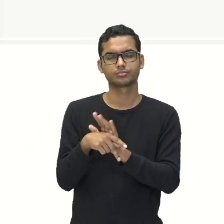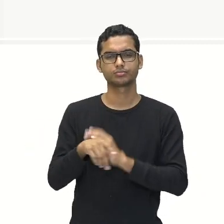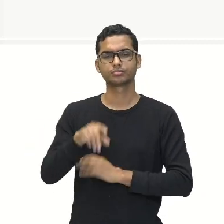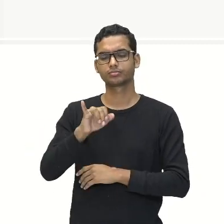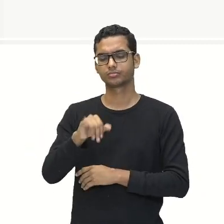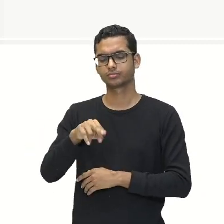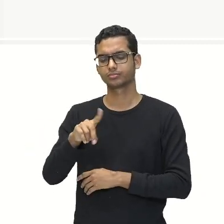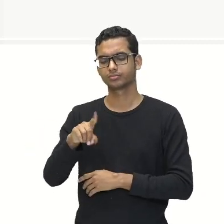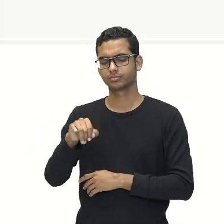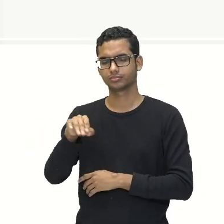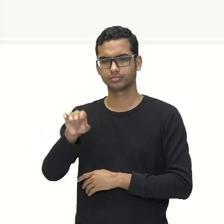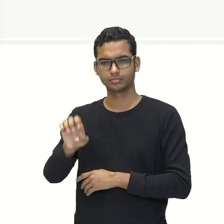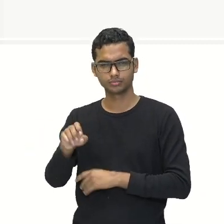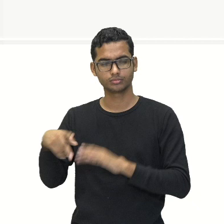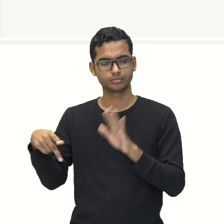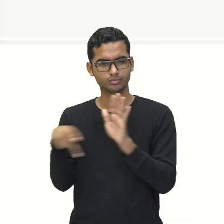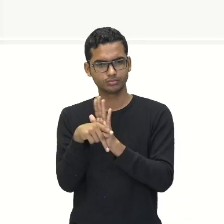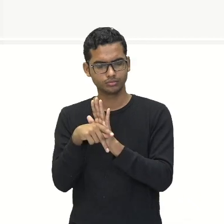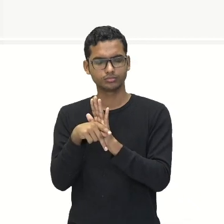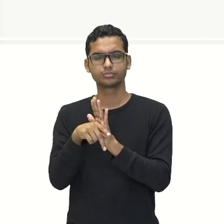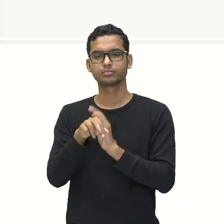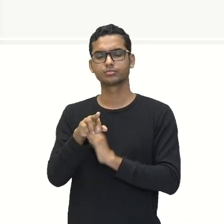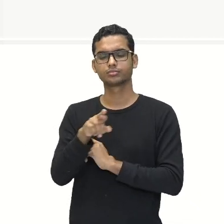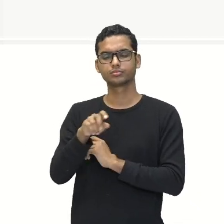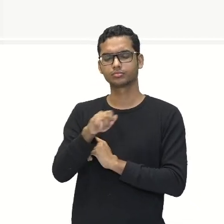o expoente desse radicando 3 aí.